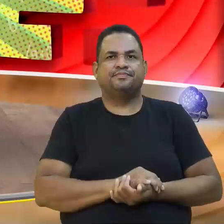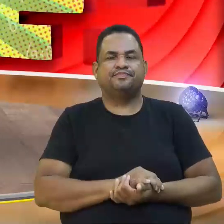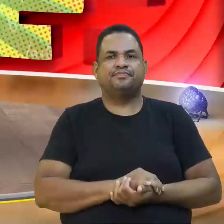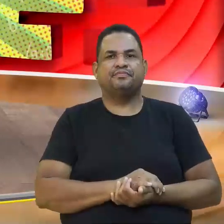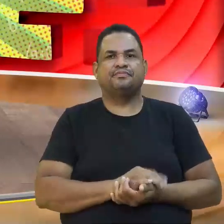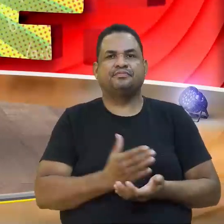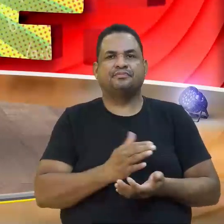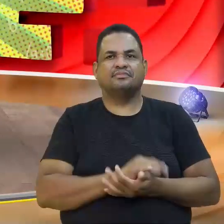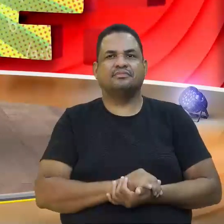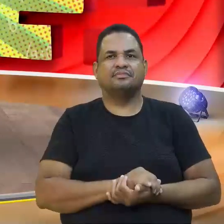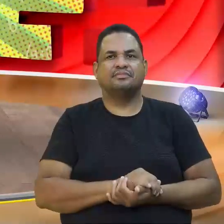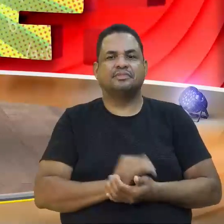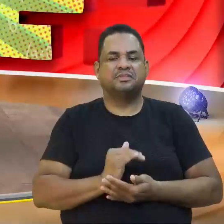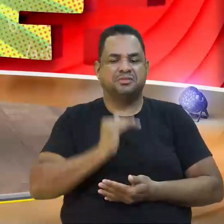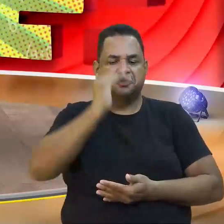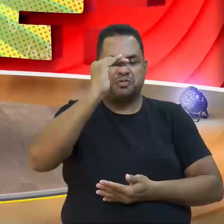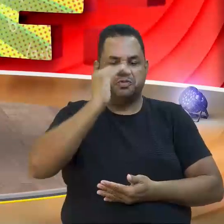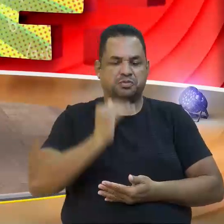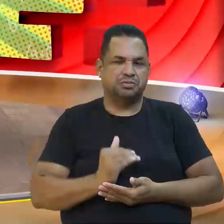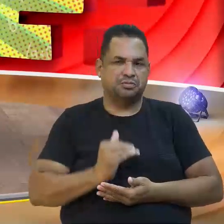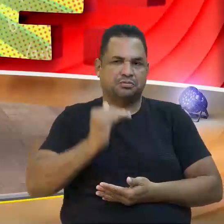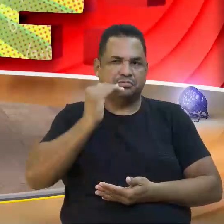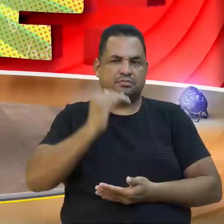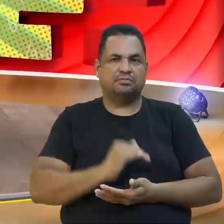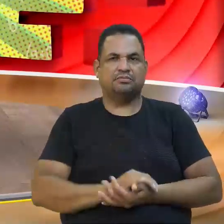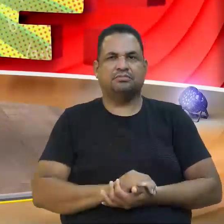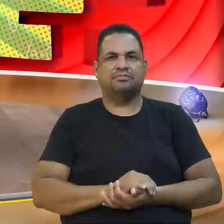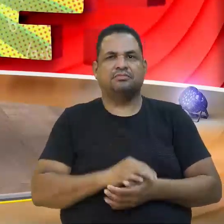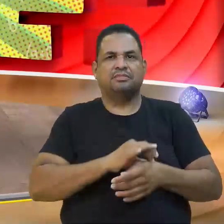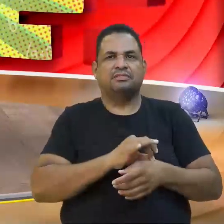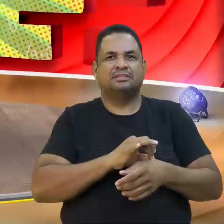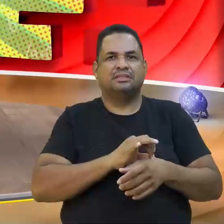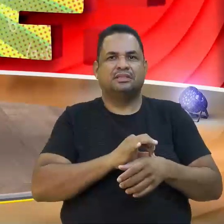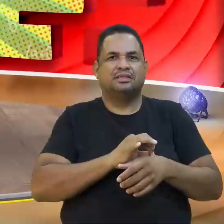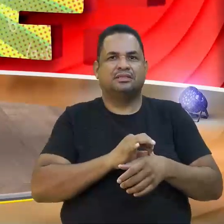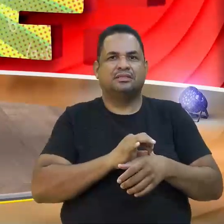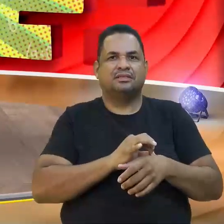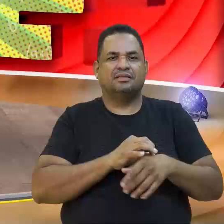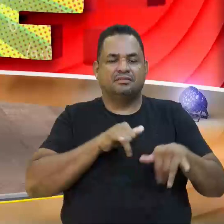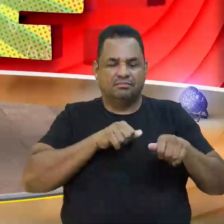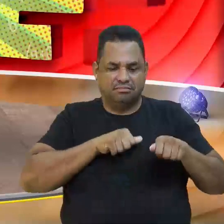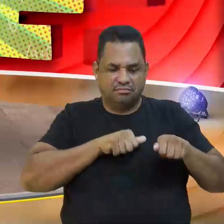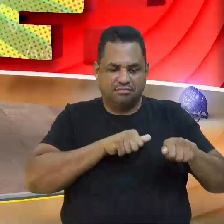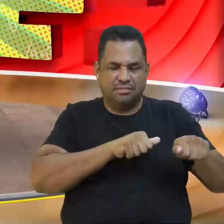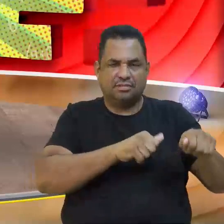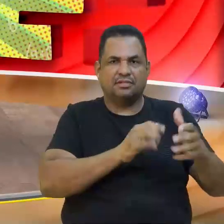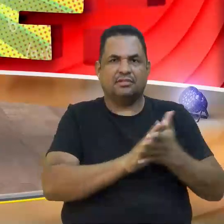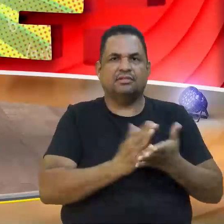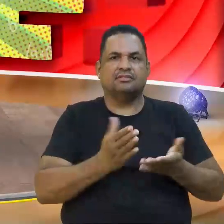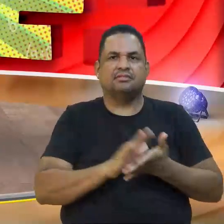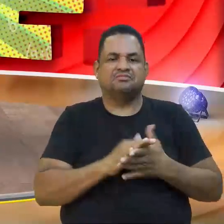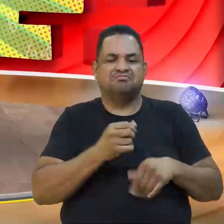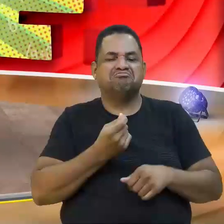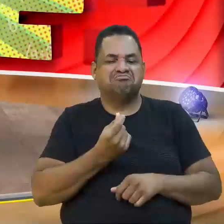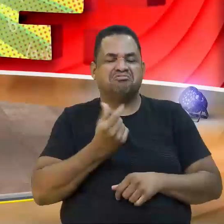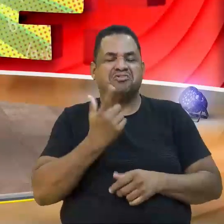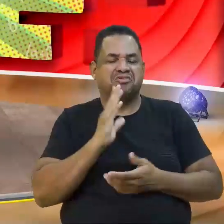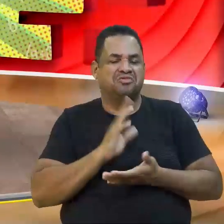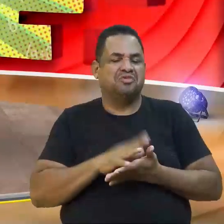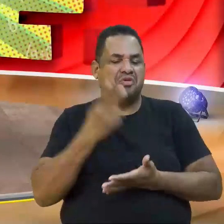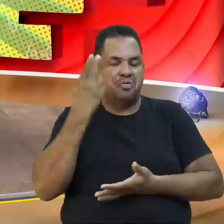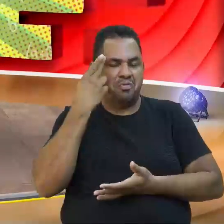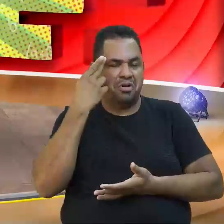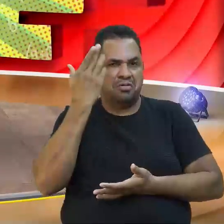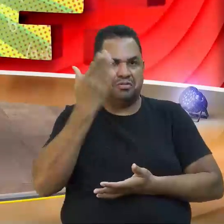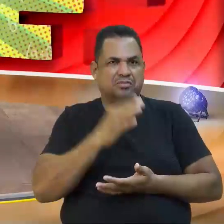baixada, subida, tá assim, mas é a carne do mercado, aquela congeladazinha, esse preço mesmo. Então, a carne moída